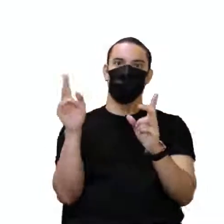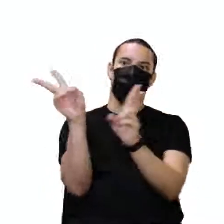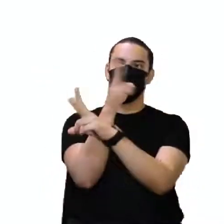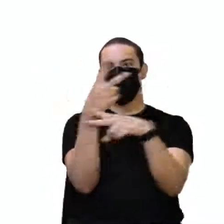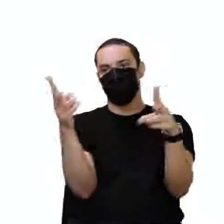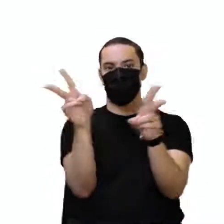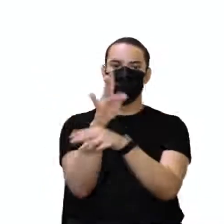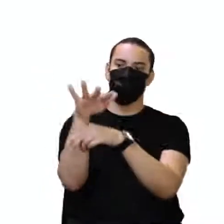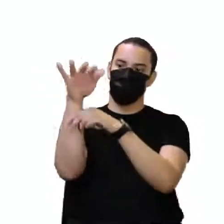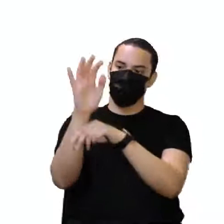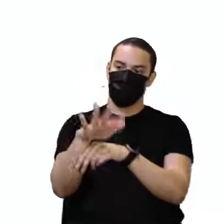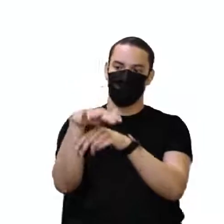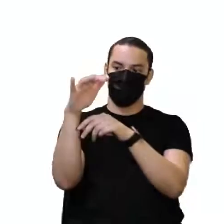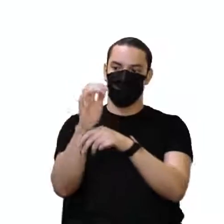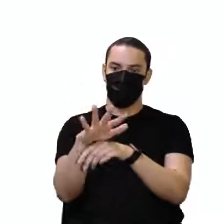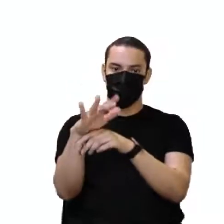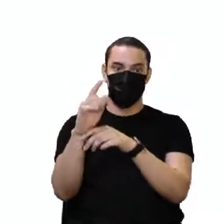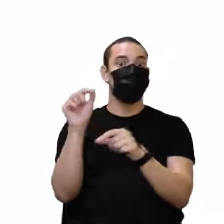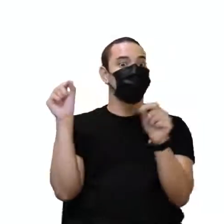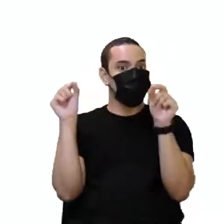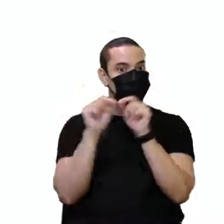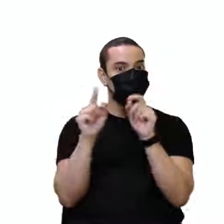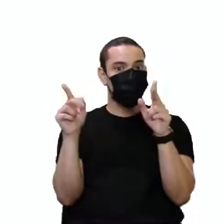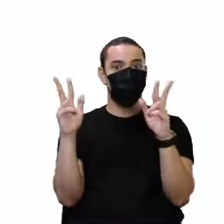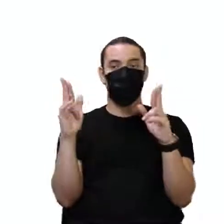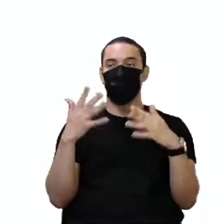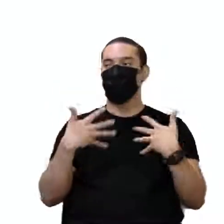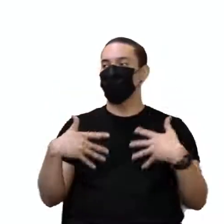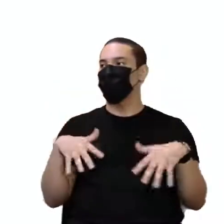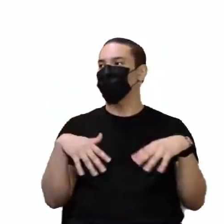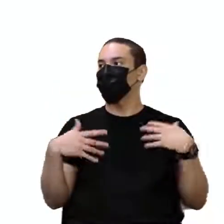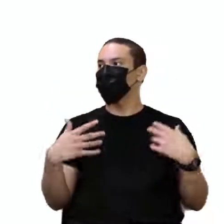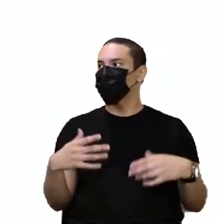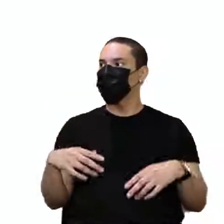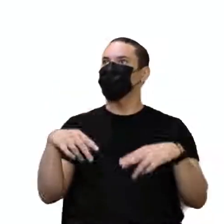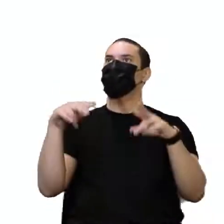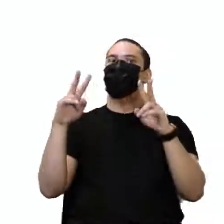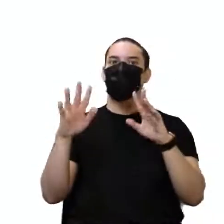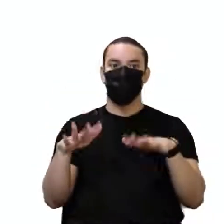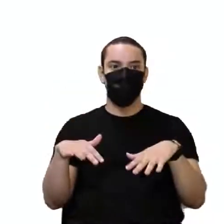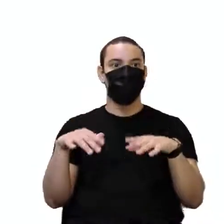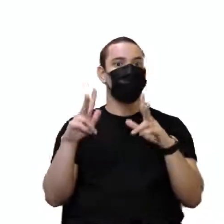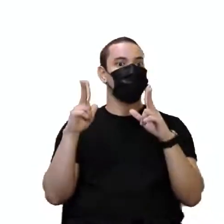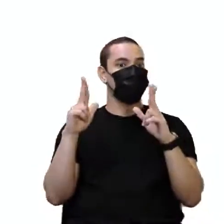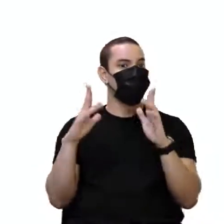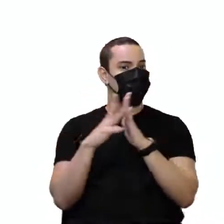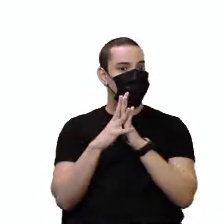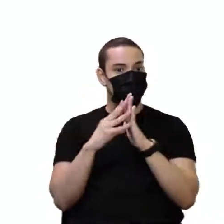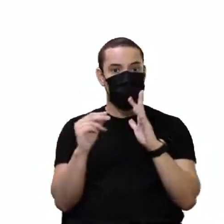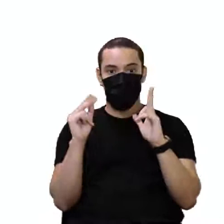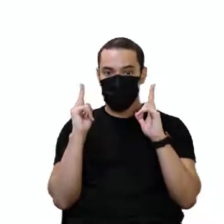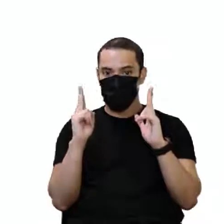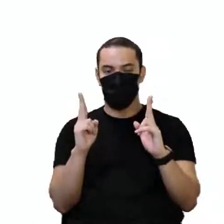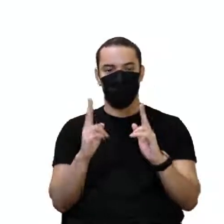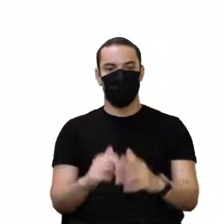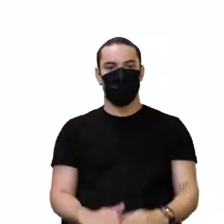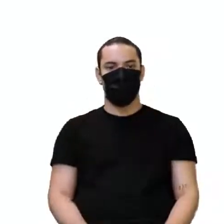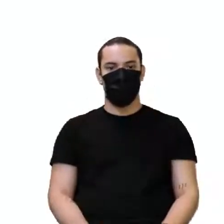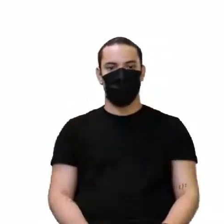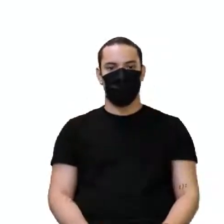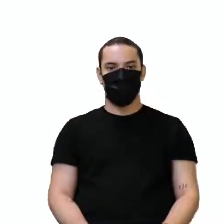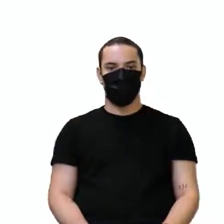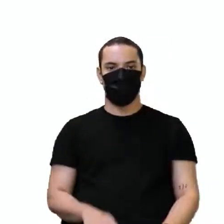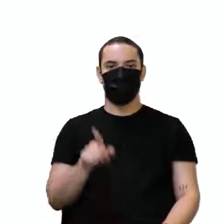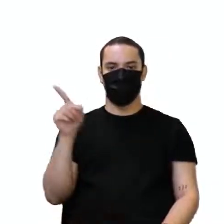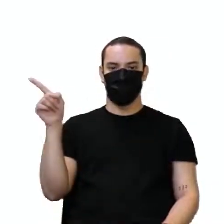galhozinhos secos nas árvores, o vento bate e eles ficam, como eles são leves, eles se movimentam e o bicho-pau imita até o movimento disso, tá? Aí